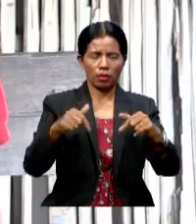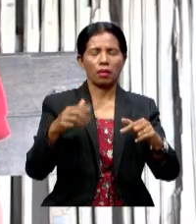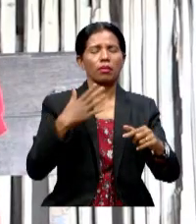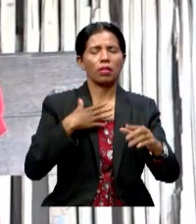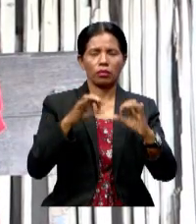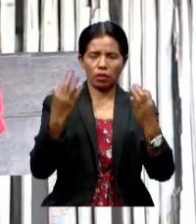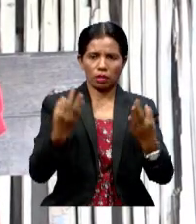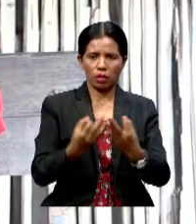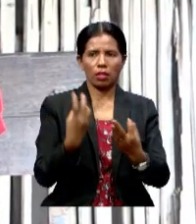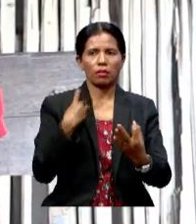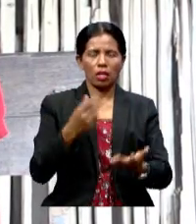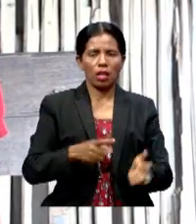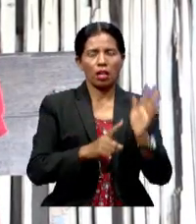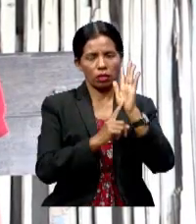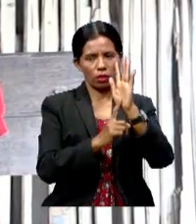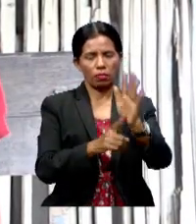ama sempre mai hatoba.